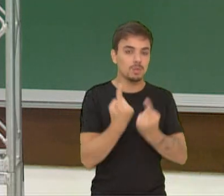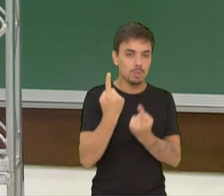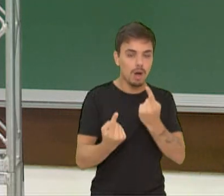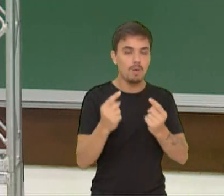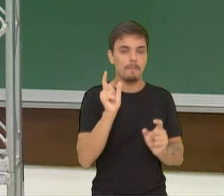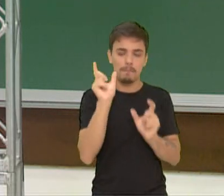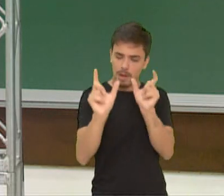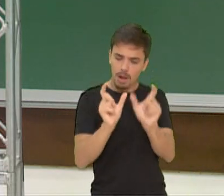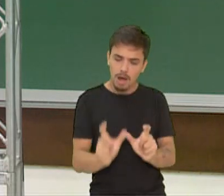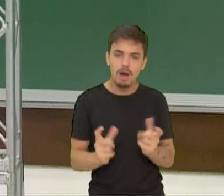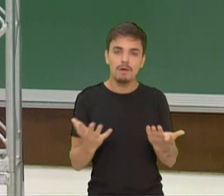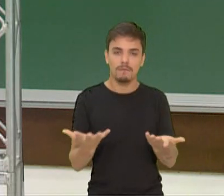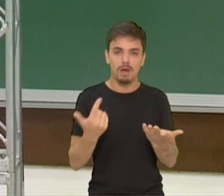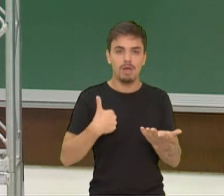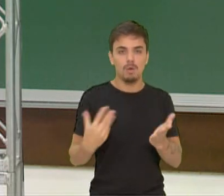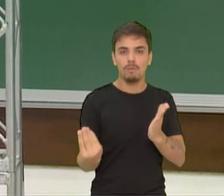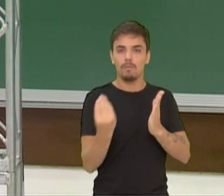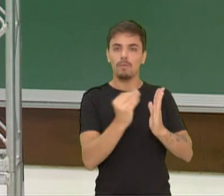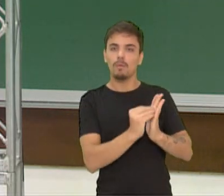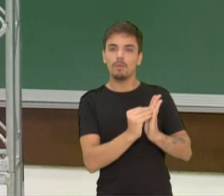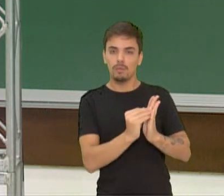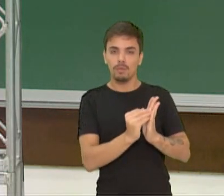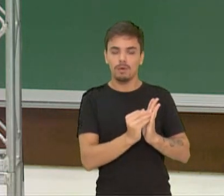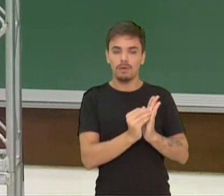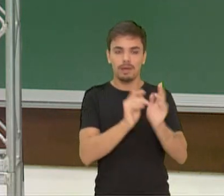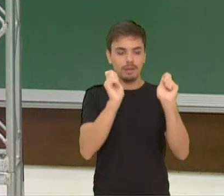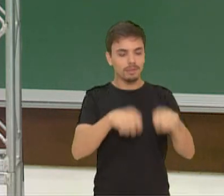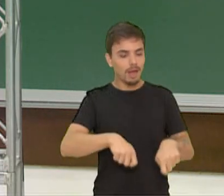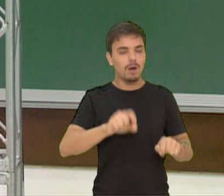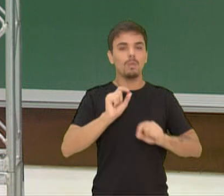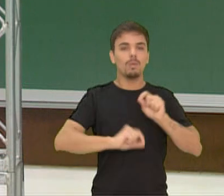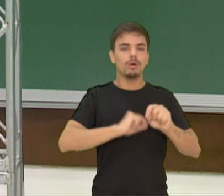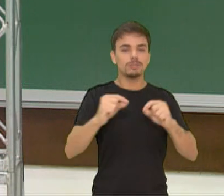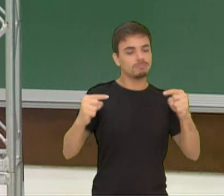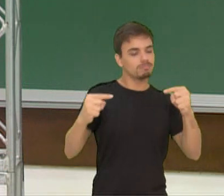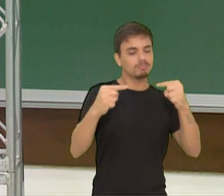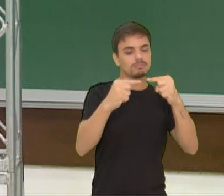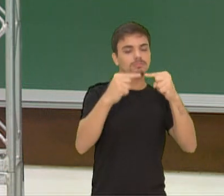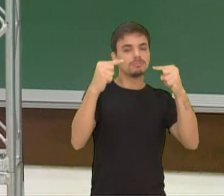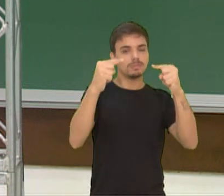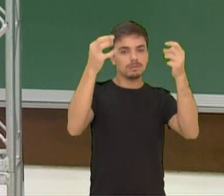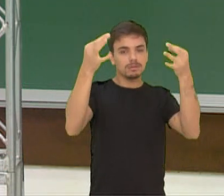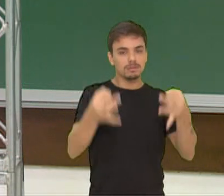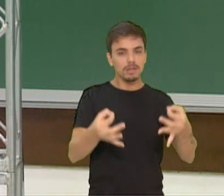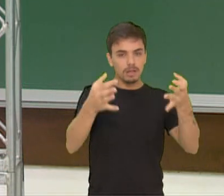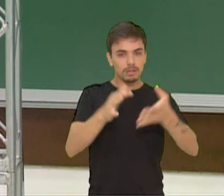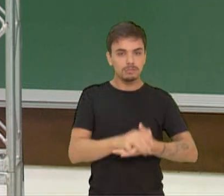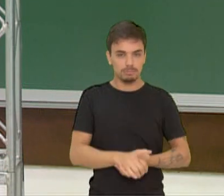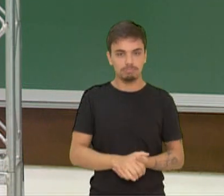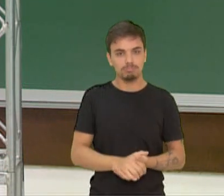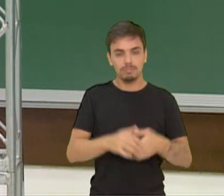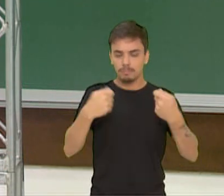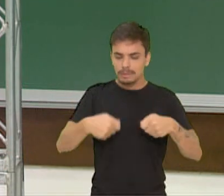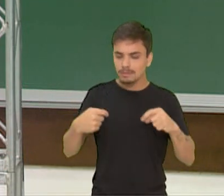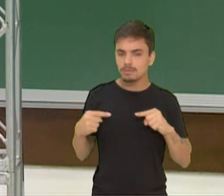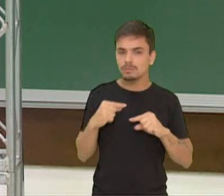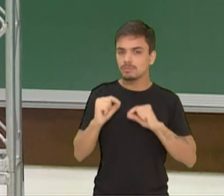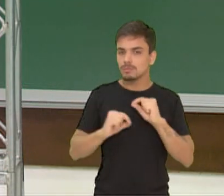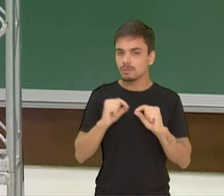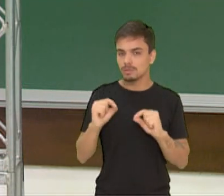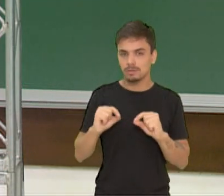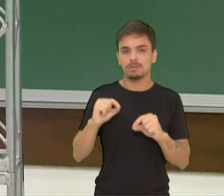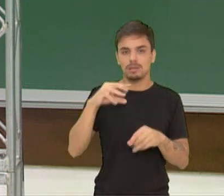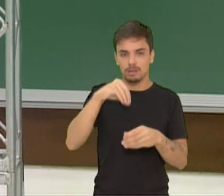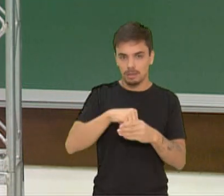a palavrinha que eu vou colocar, que ela vai dar ali aquela conexão exata, precisa